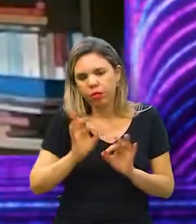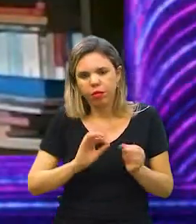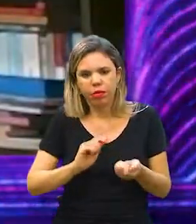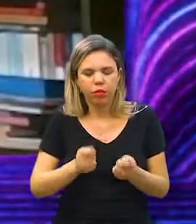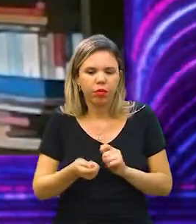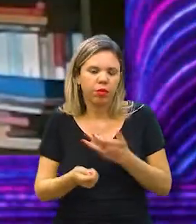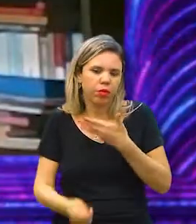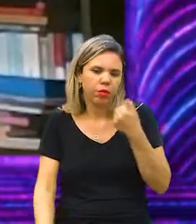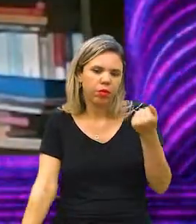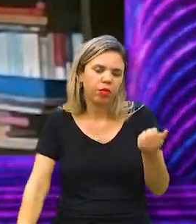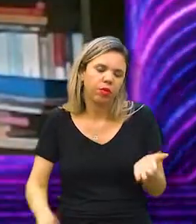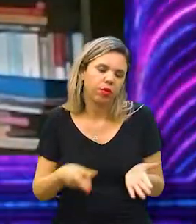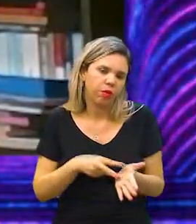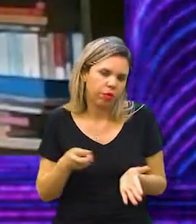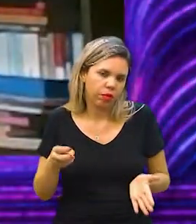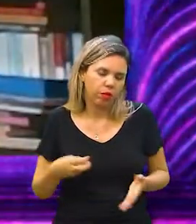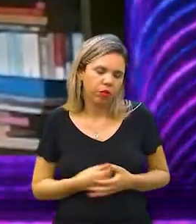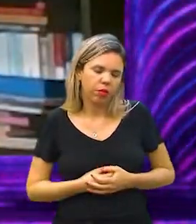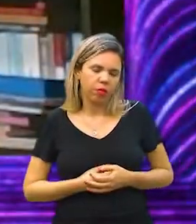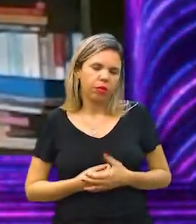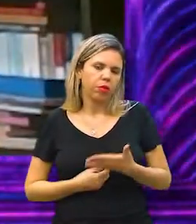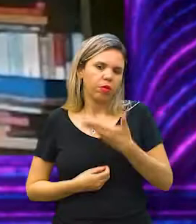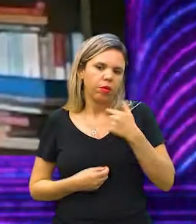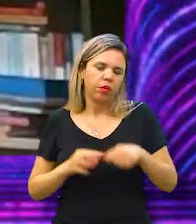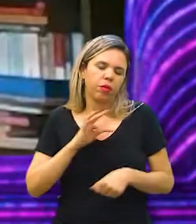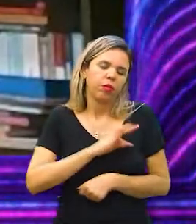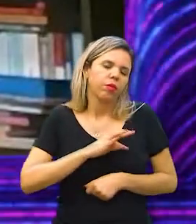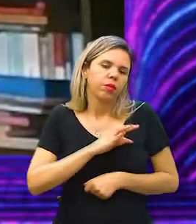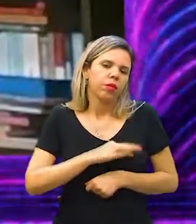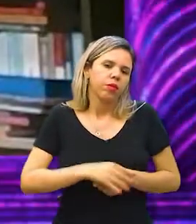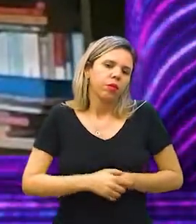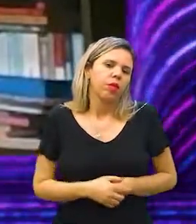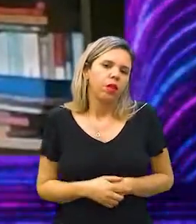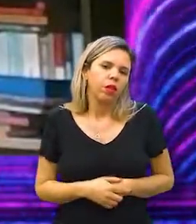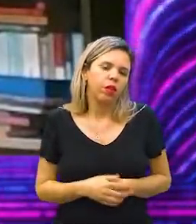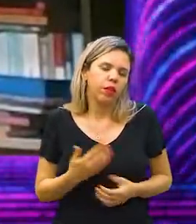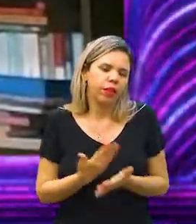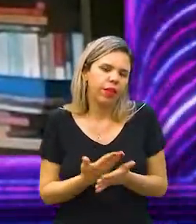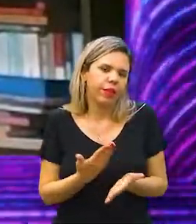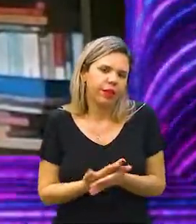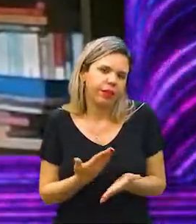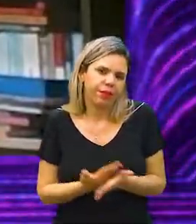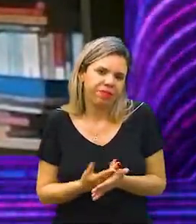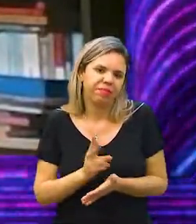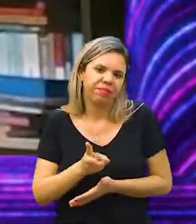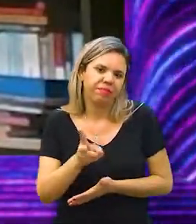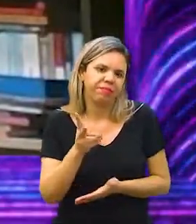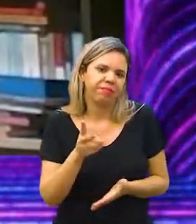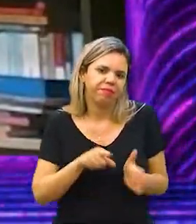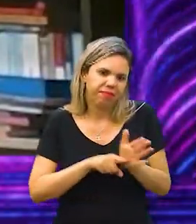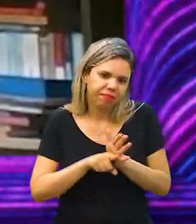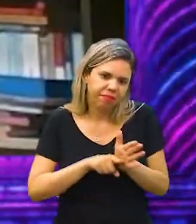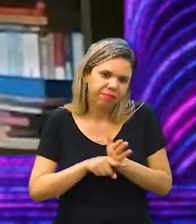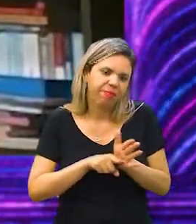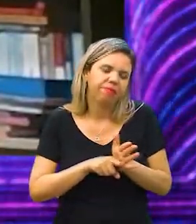isso, melhorar vocabulário, melhorar a técnica. Eu estou estudando, continuo